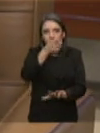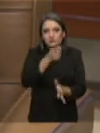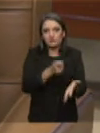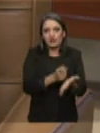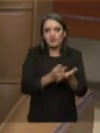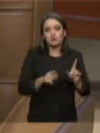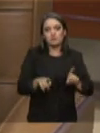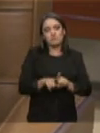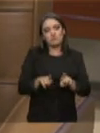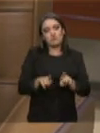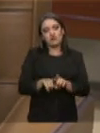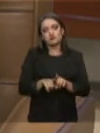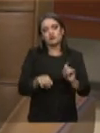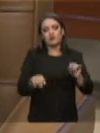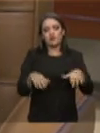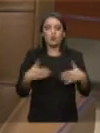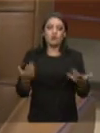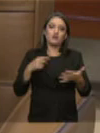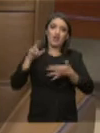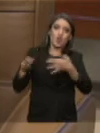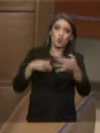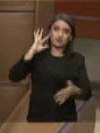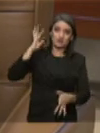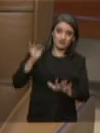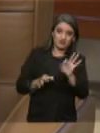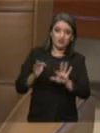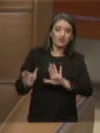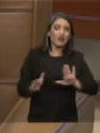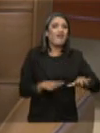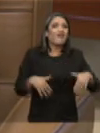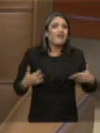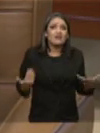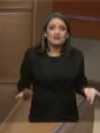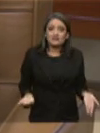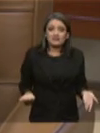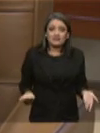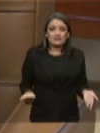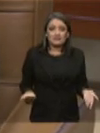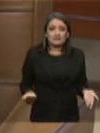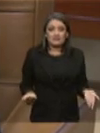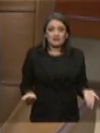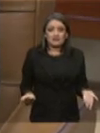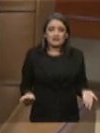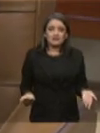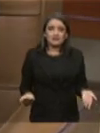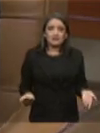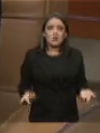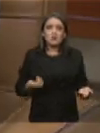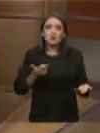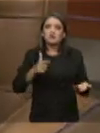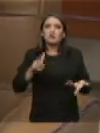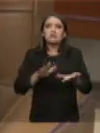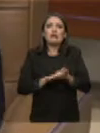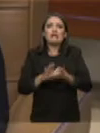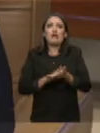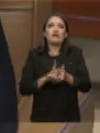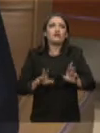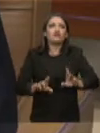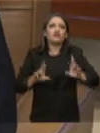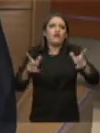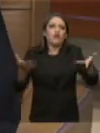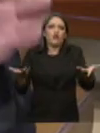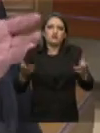e decisões judiciais. Portanto, aqui não há qualquer assimetria no que diz respeito ao trato